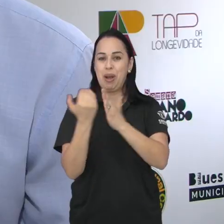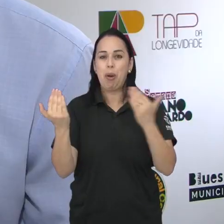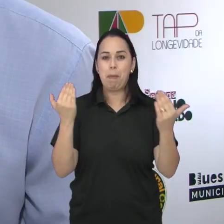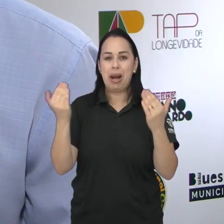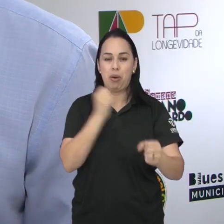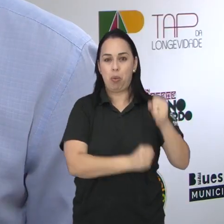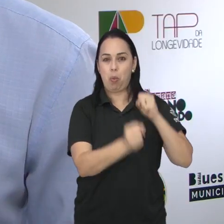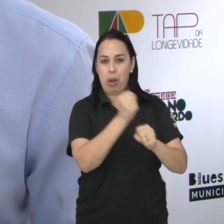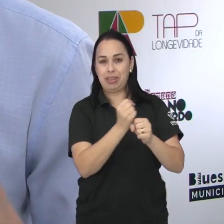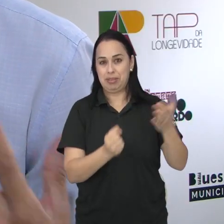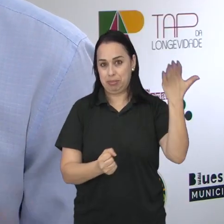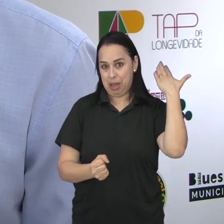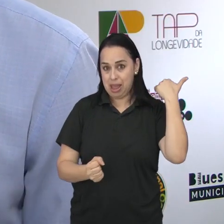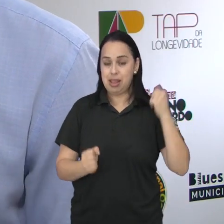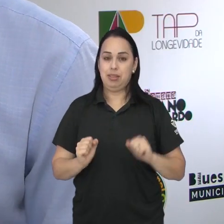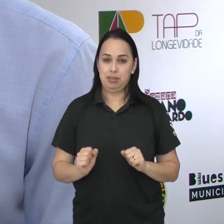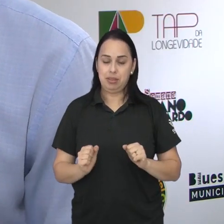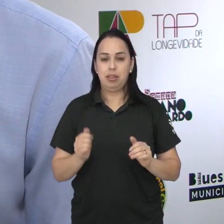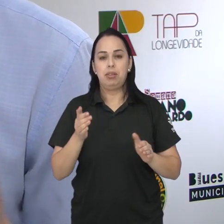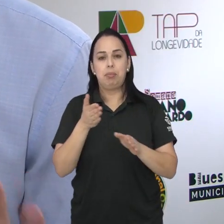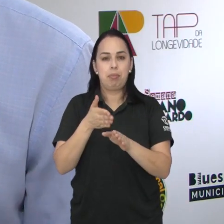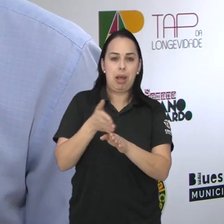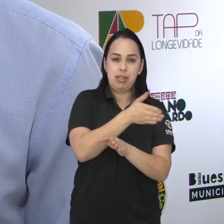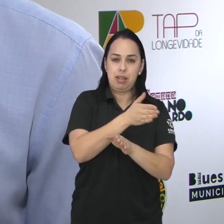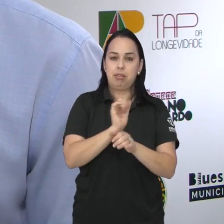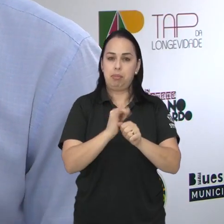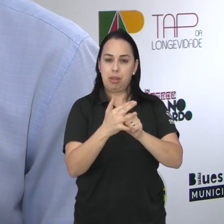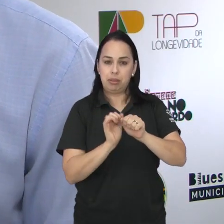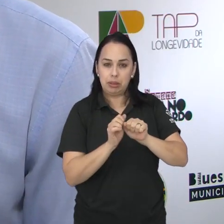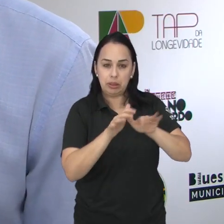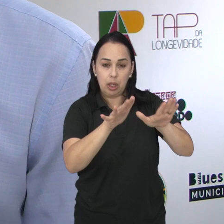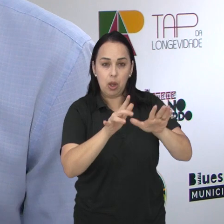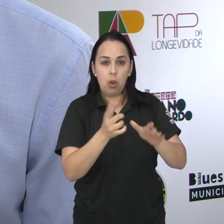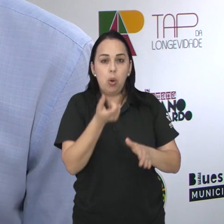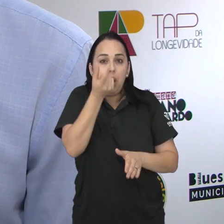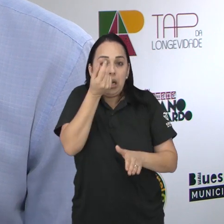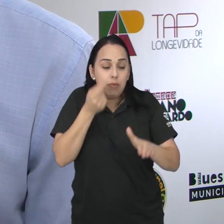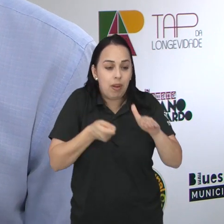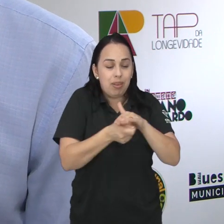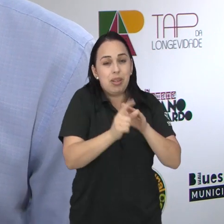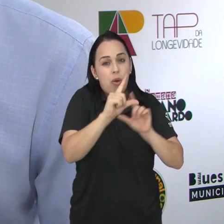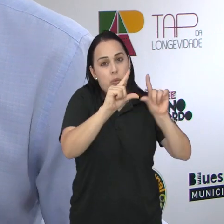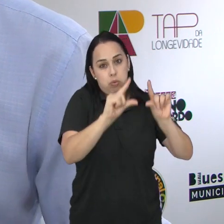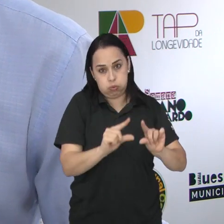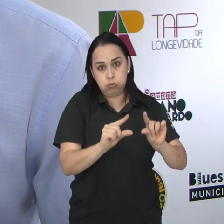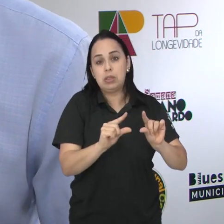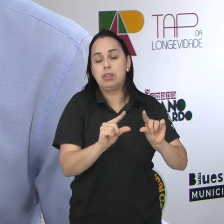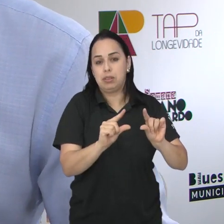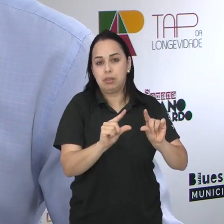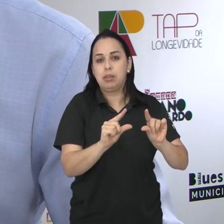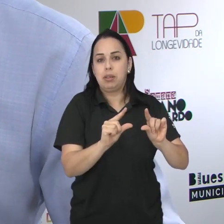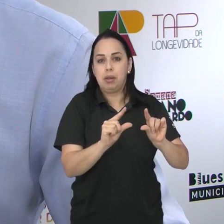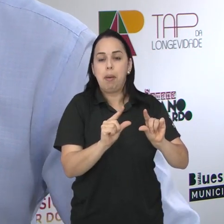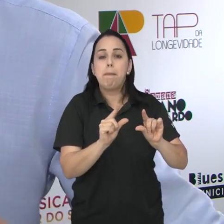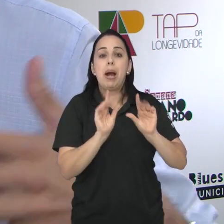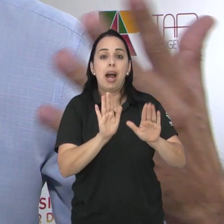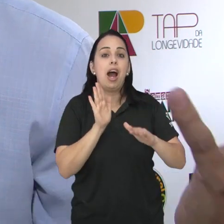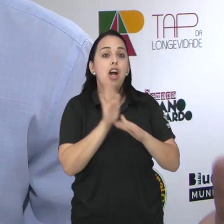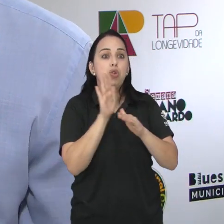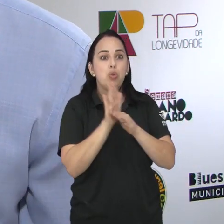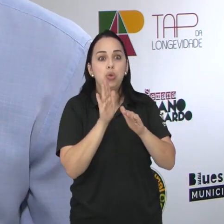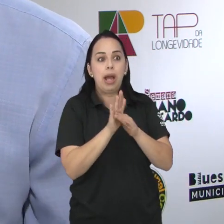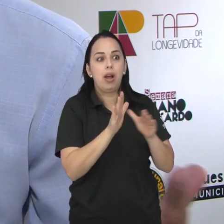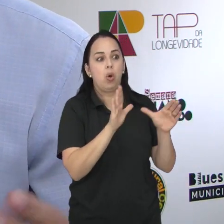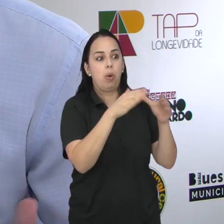anteriores. Nos anos anteriores, até por conta da pandemia, nós diminuímos os valores para contemplar um